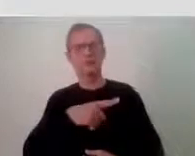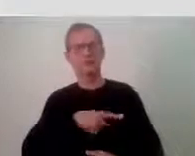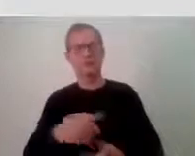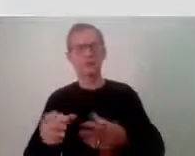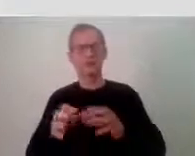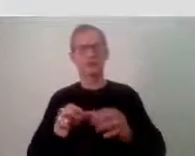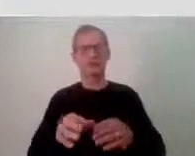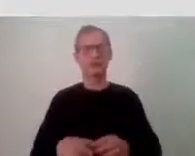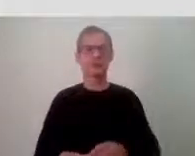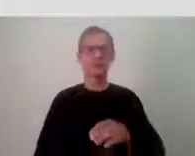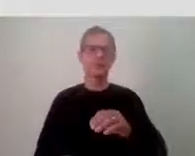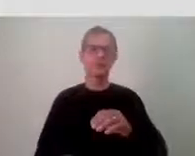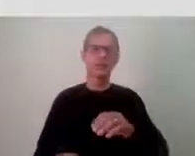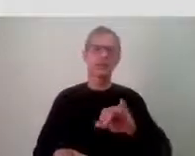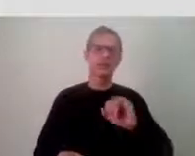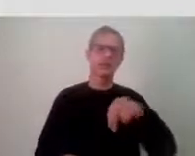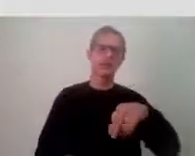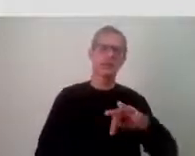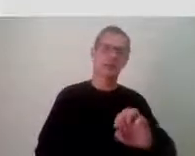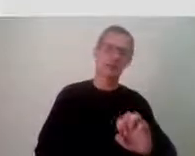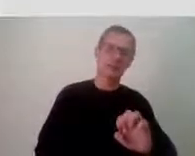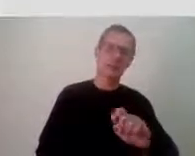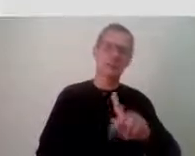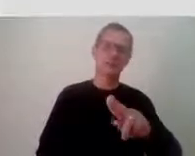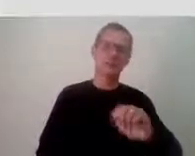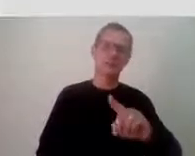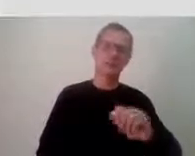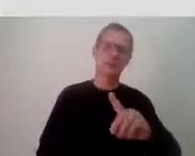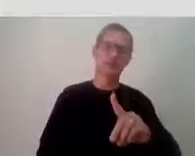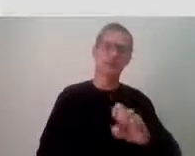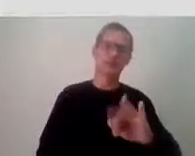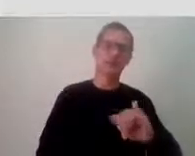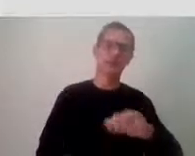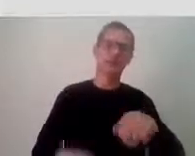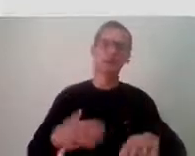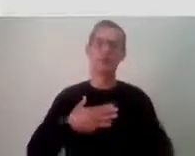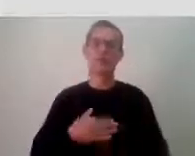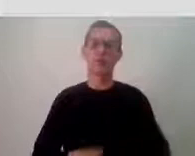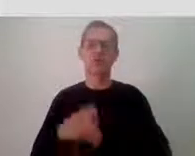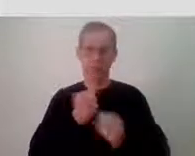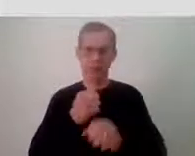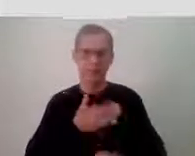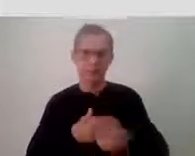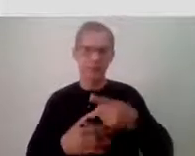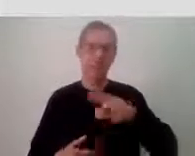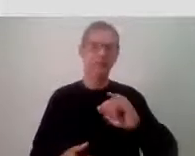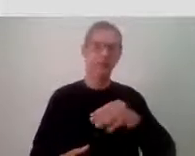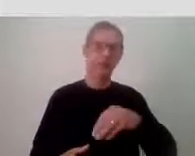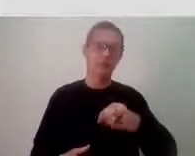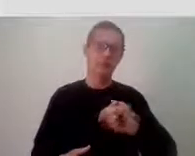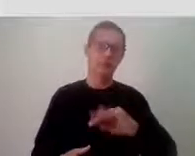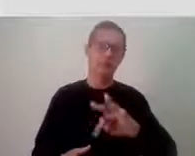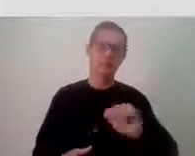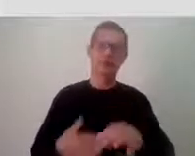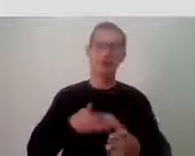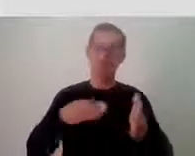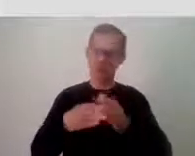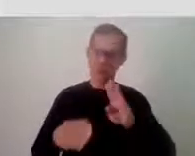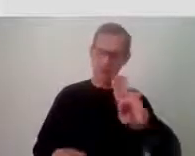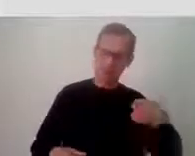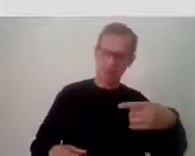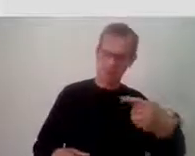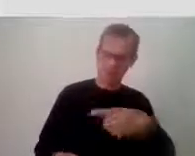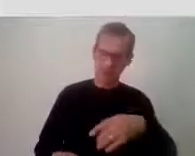integral definida, essa minha primitiva, eu vou calculá-la no limite b, menos a minha primitiva